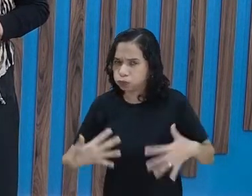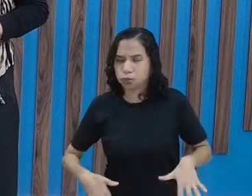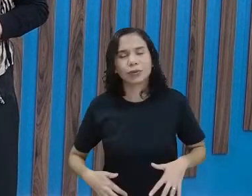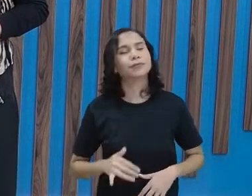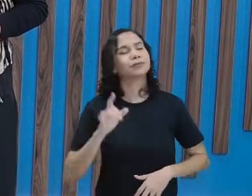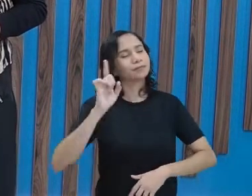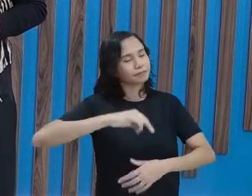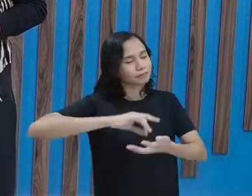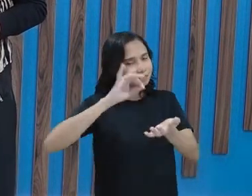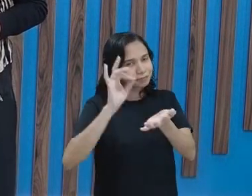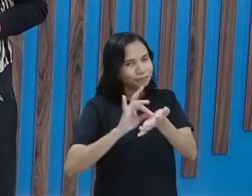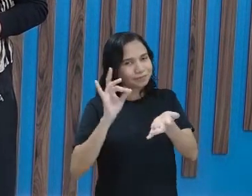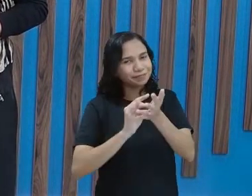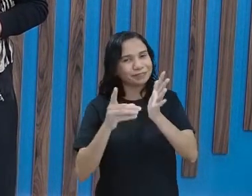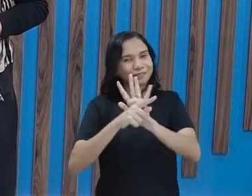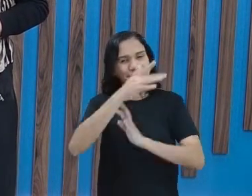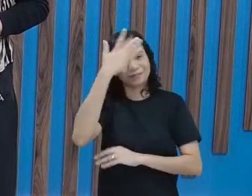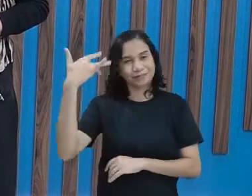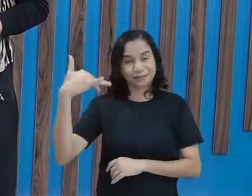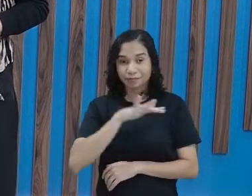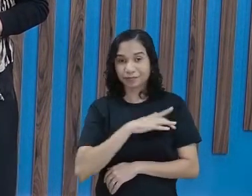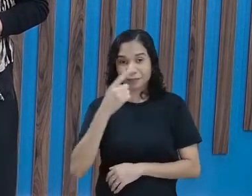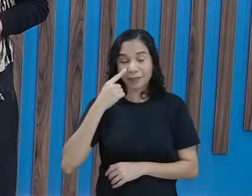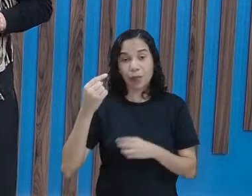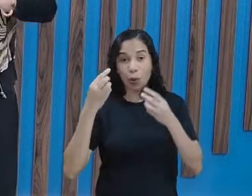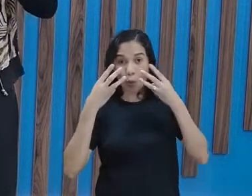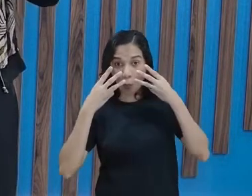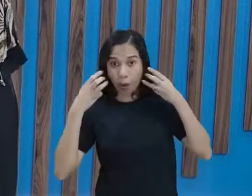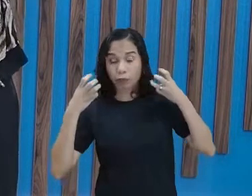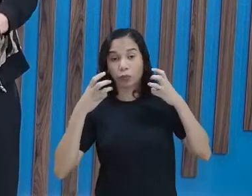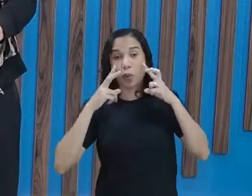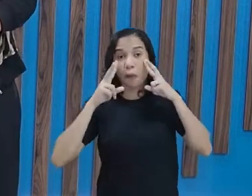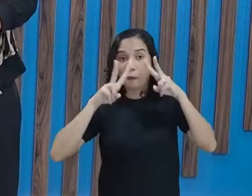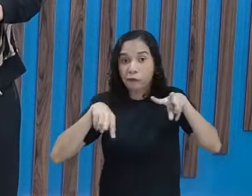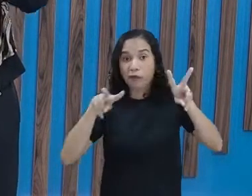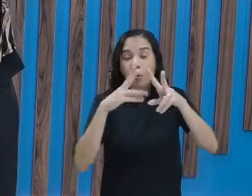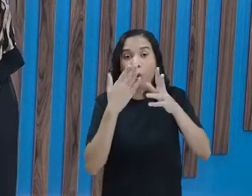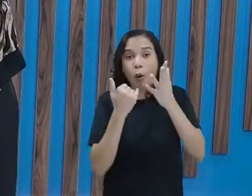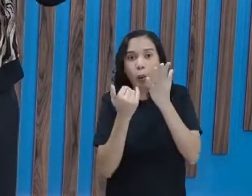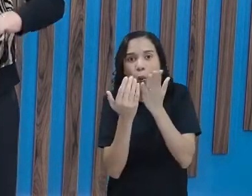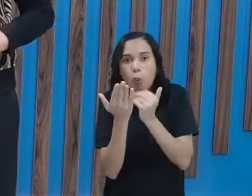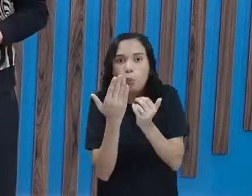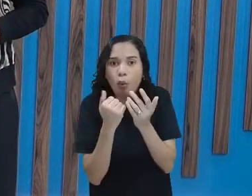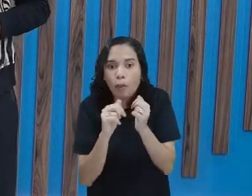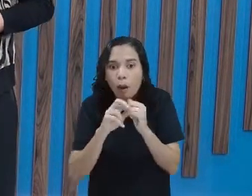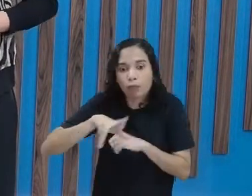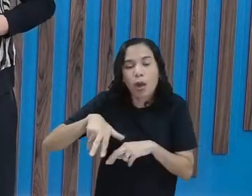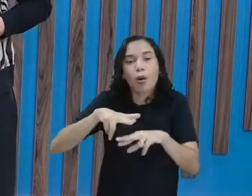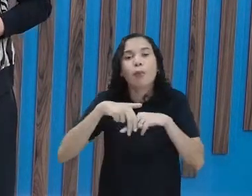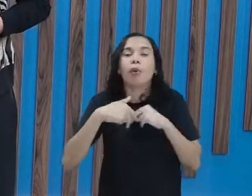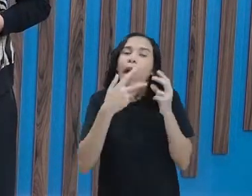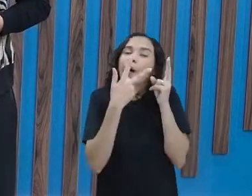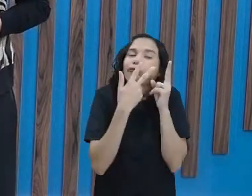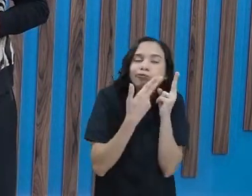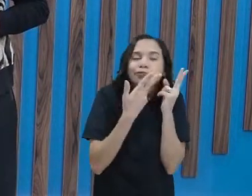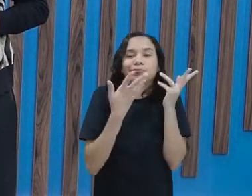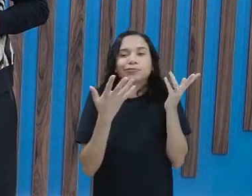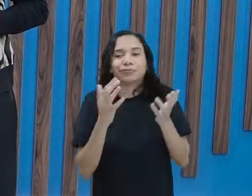terrível, isso mesmo, gente. O gato, olha só não comeu o ratinho porque estava